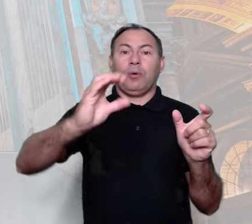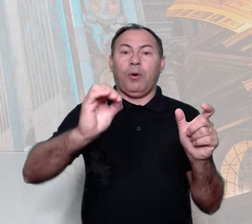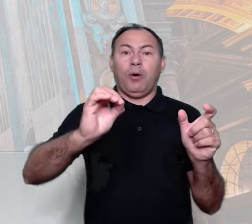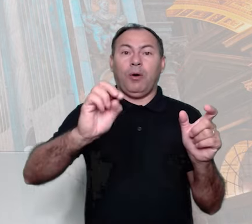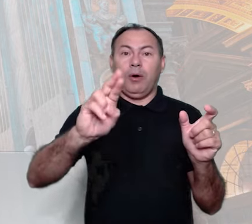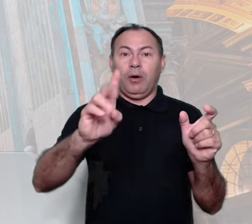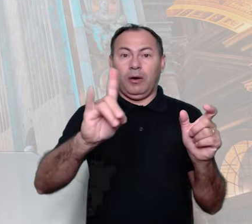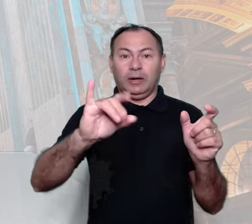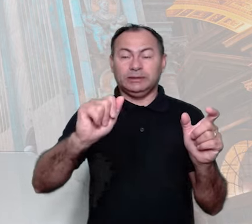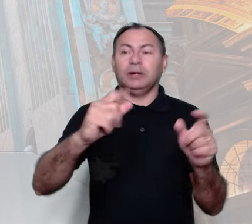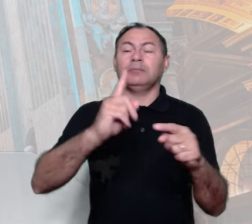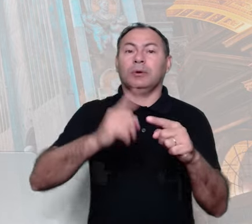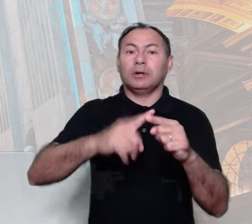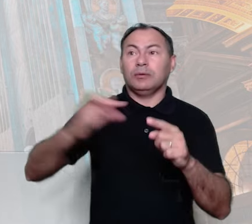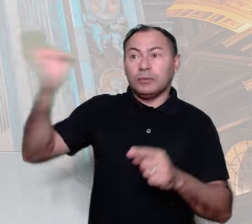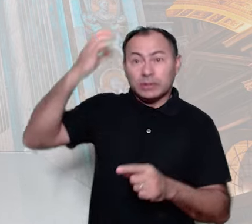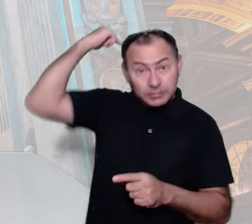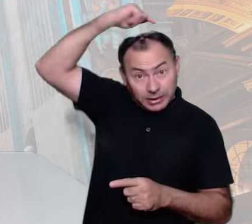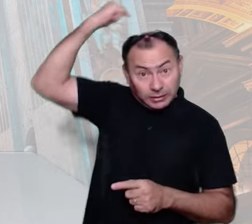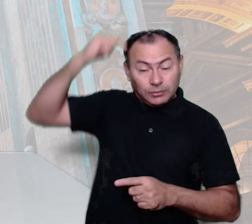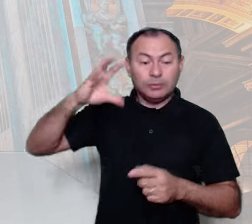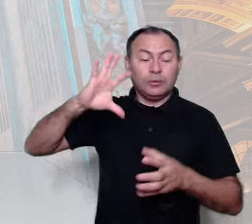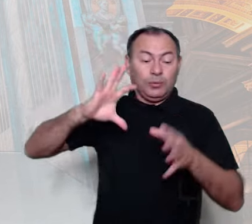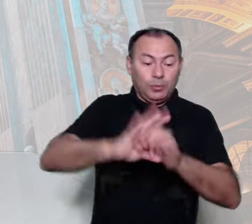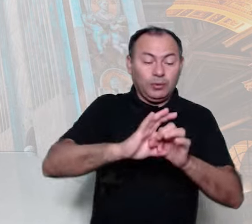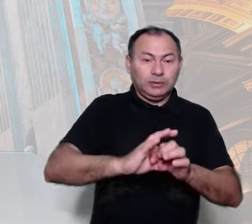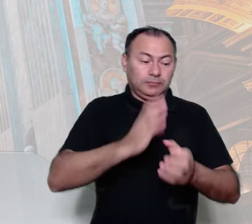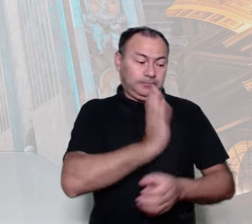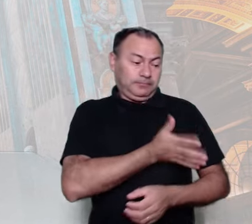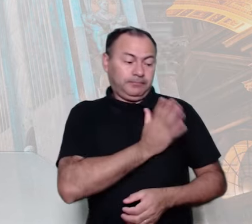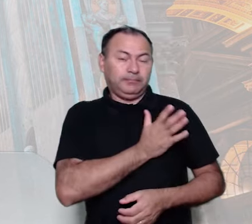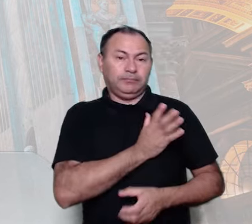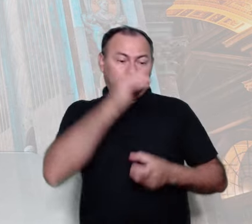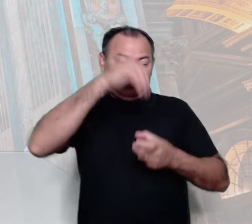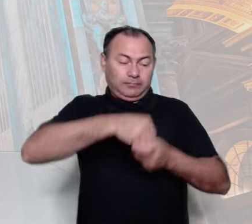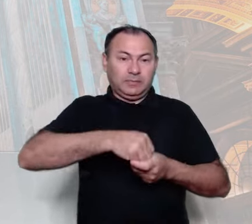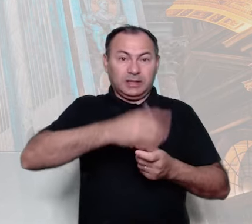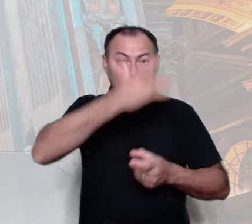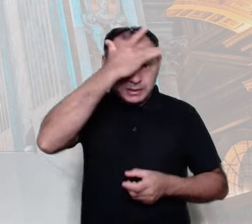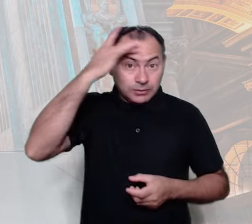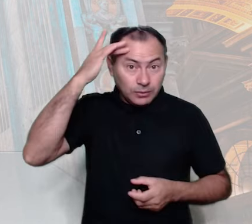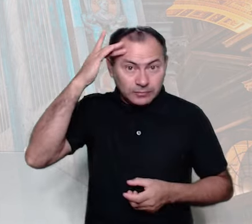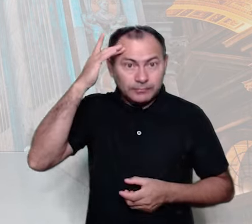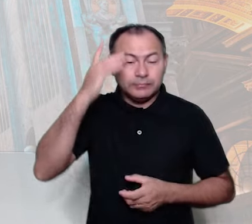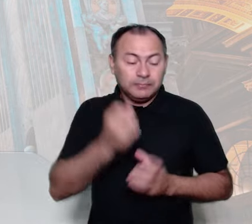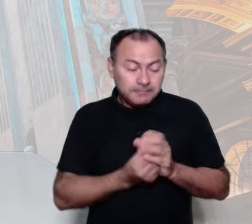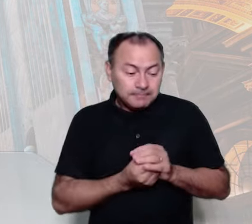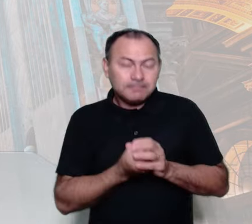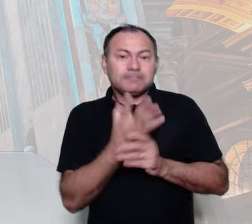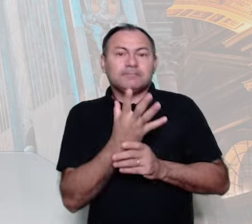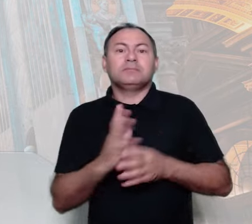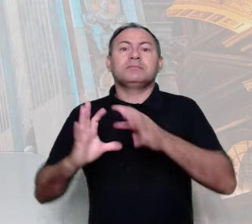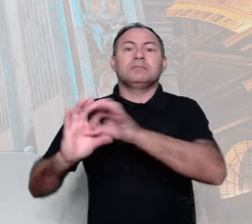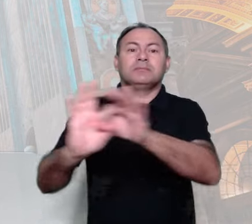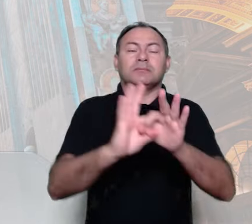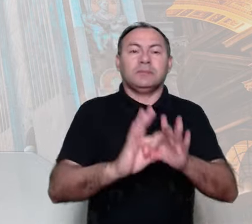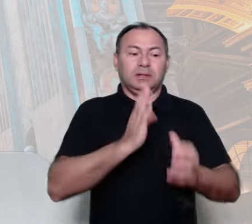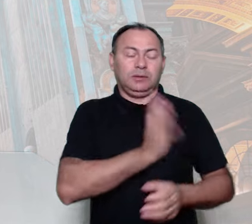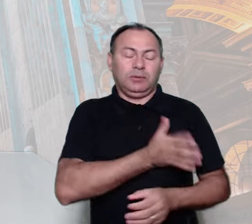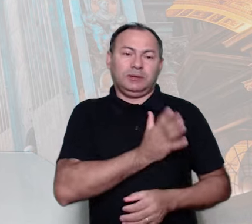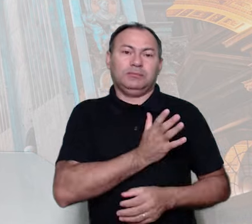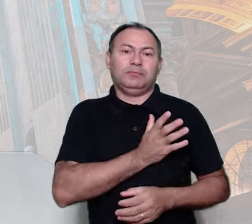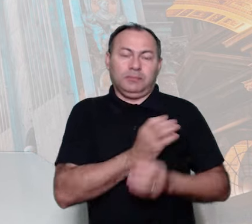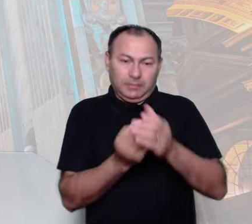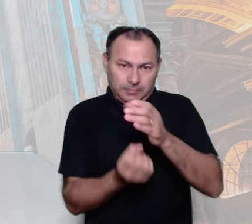concórdia. Porque o Espírito Santo, o único, o mesmo, habitando nos corações, na interioridade, gera a